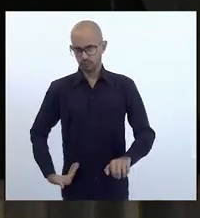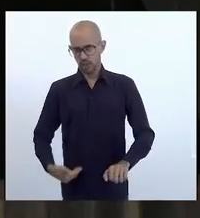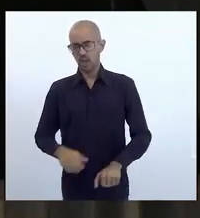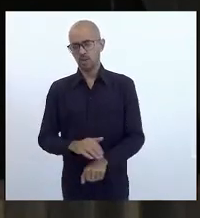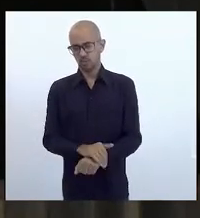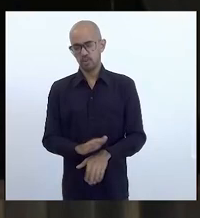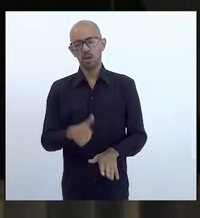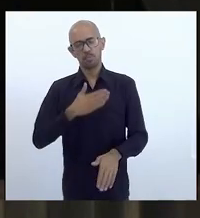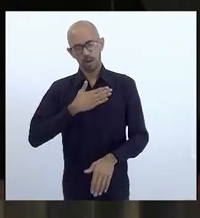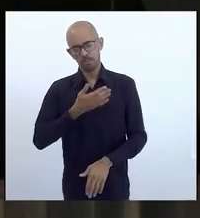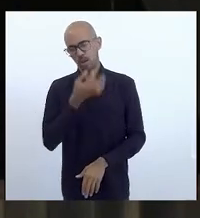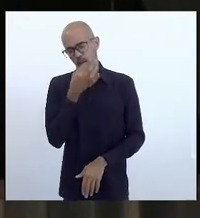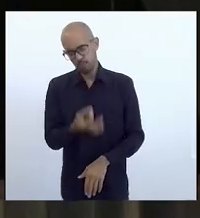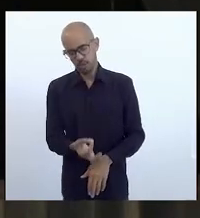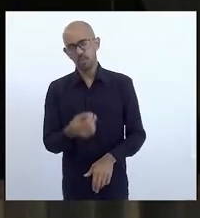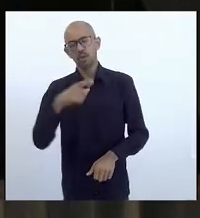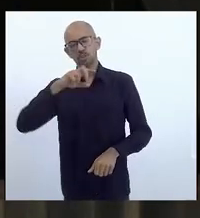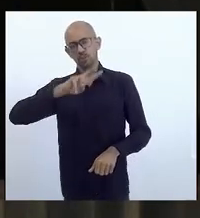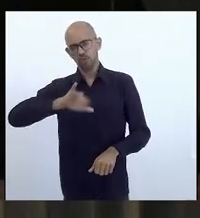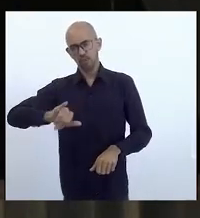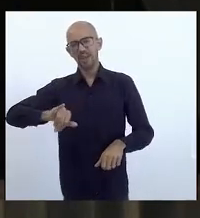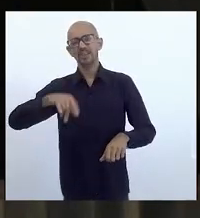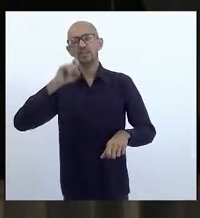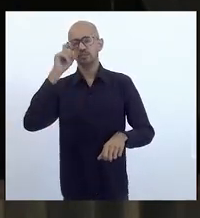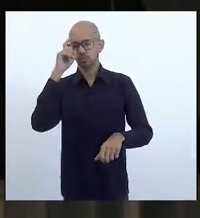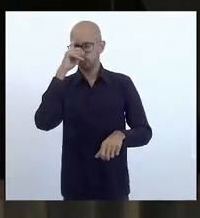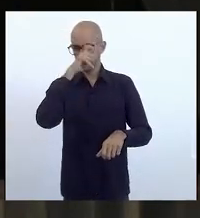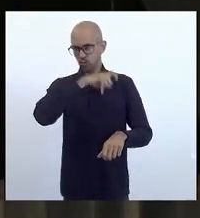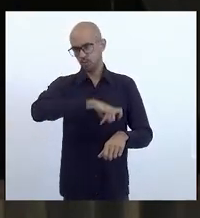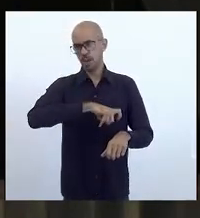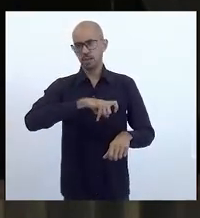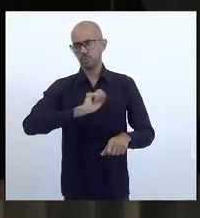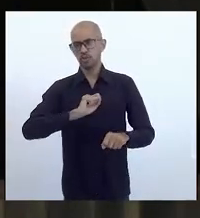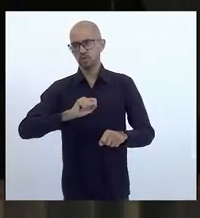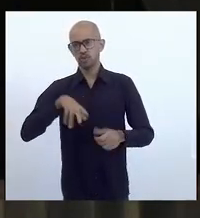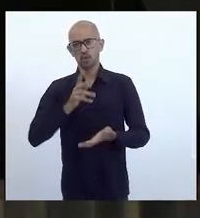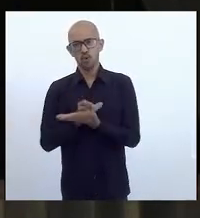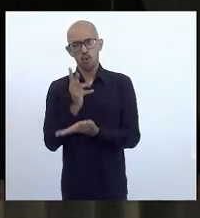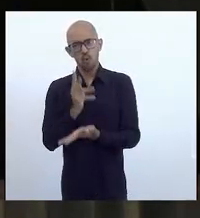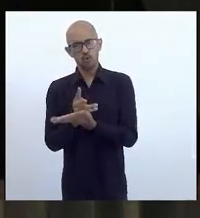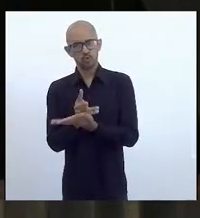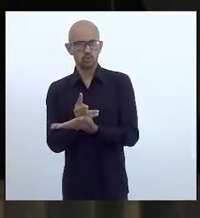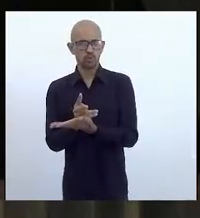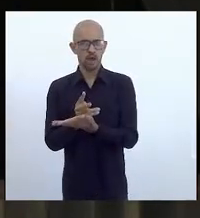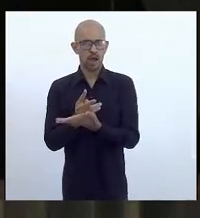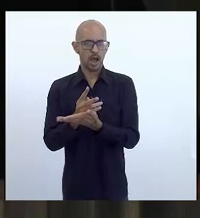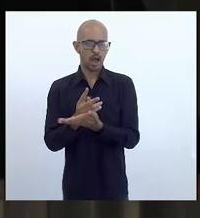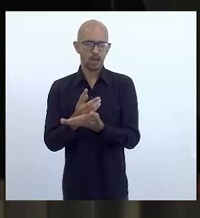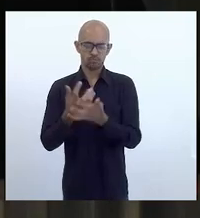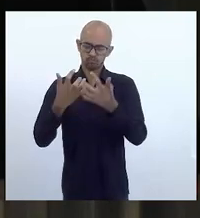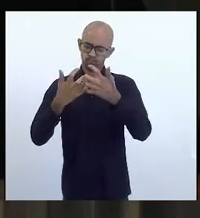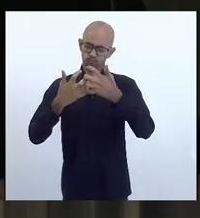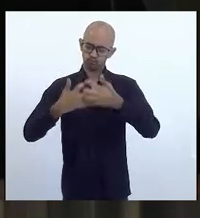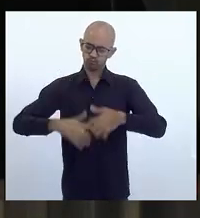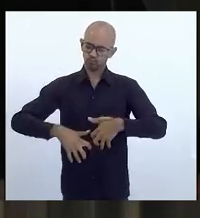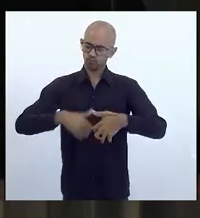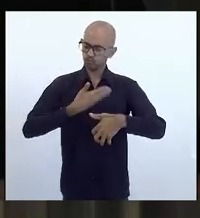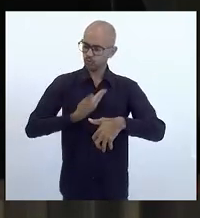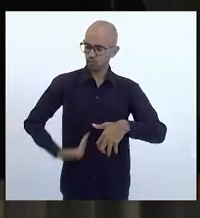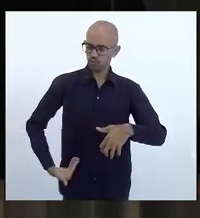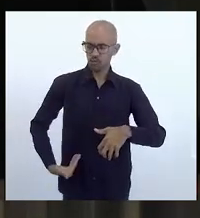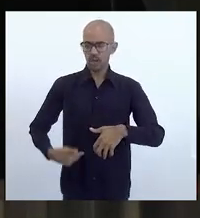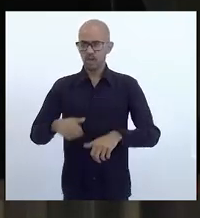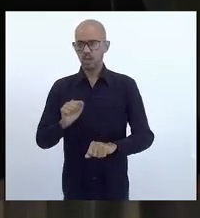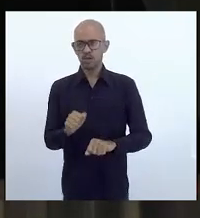que teremos aí uma dificuldade de manter a máquina funcionando com eficiência e